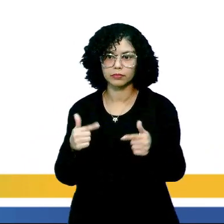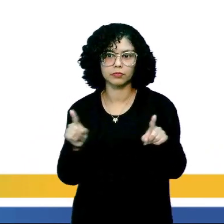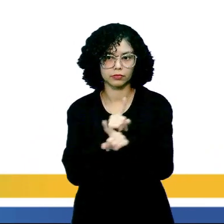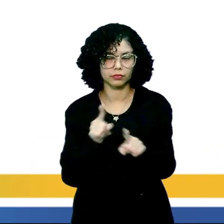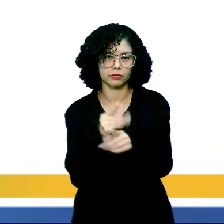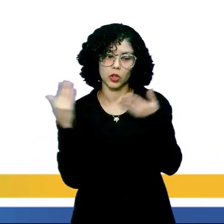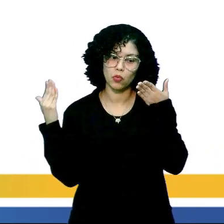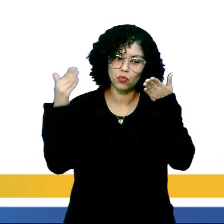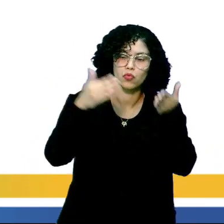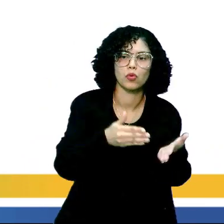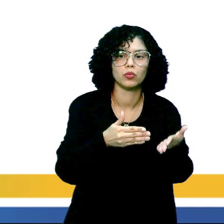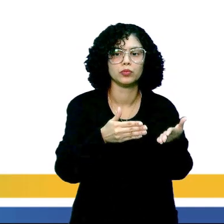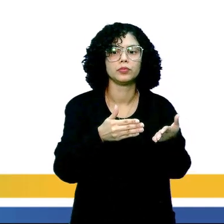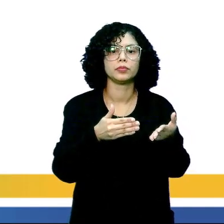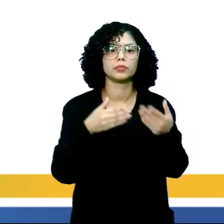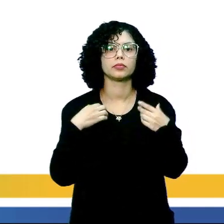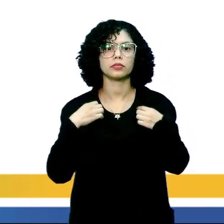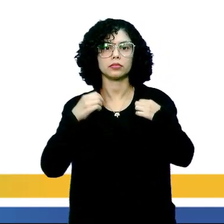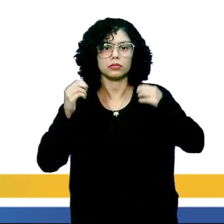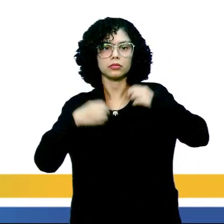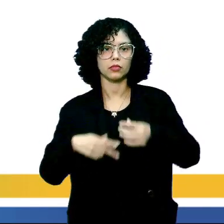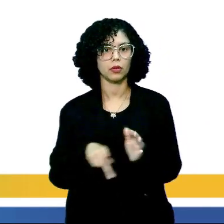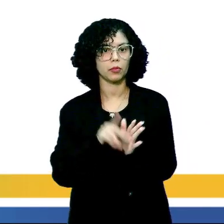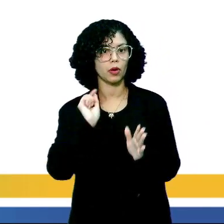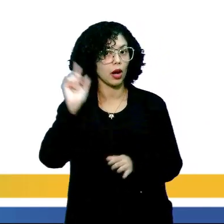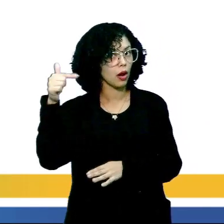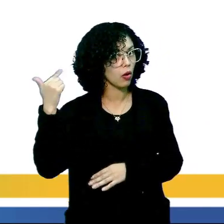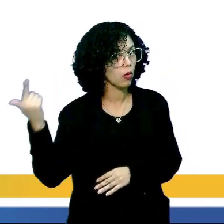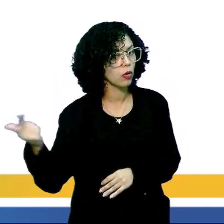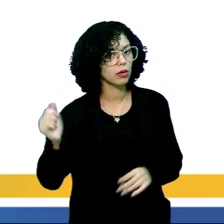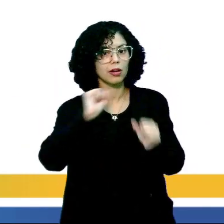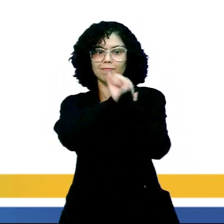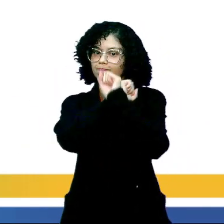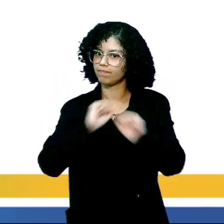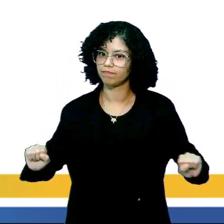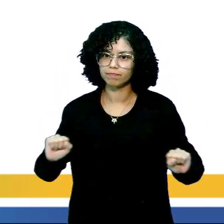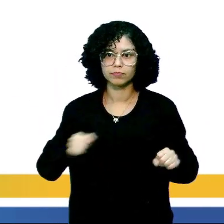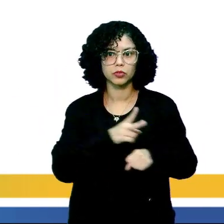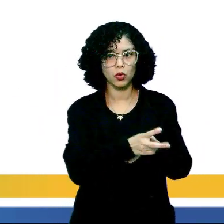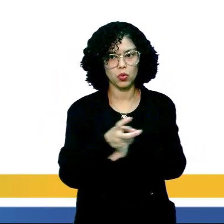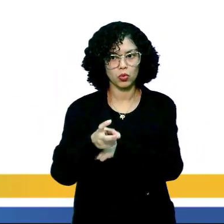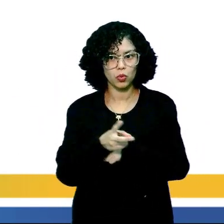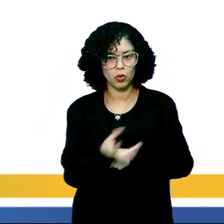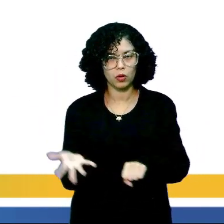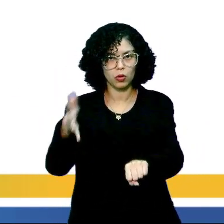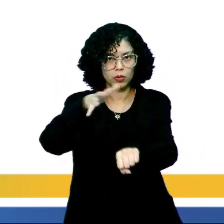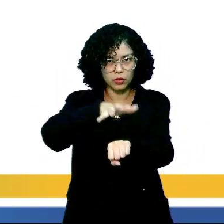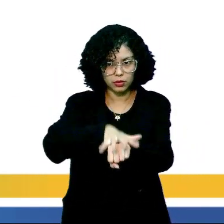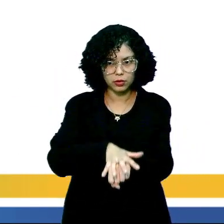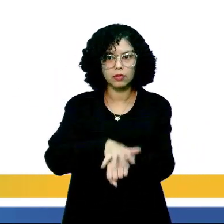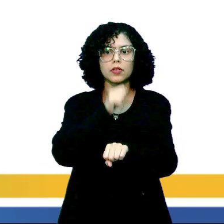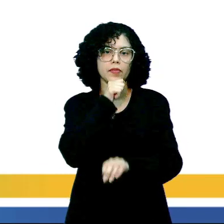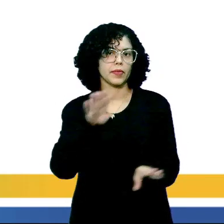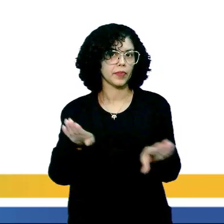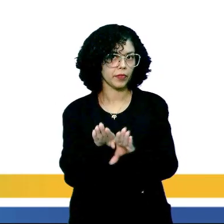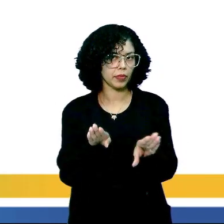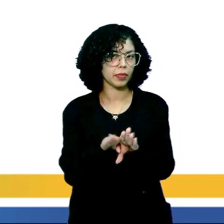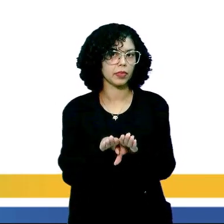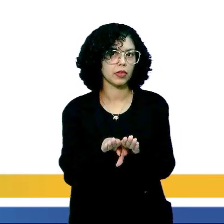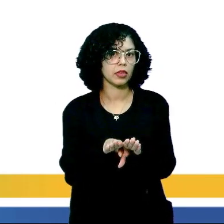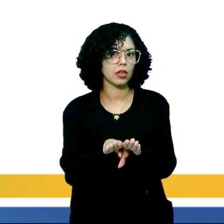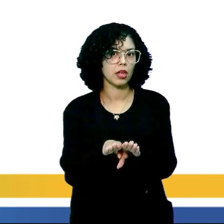não era o seu objetivo. O objetivo deles era outro, era acabar com a exploração colonial e acabar